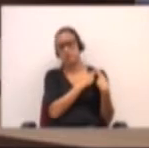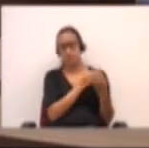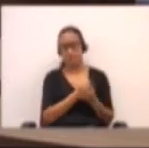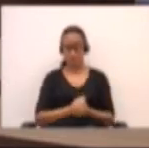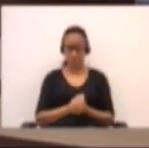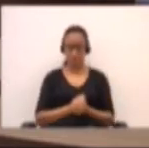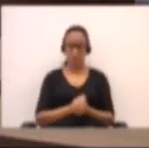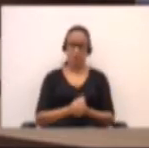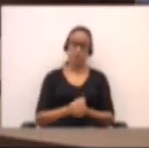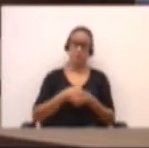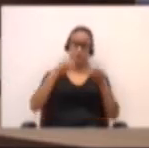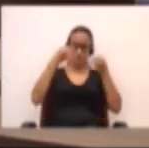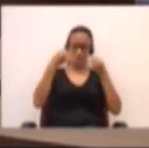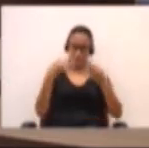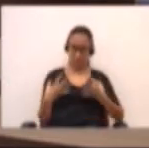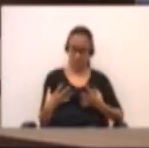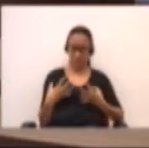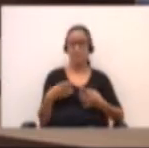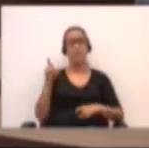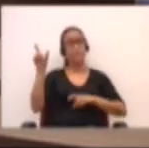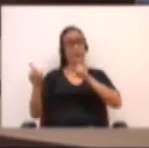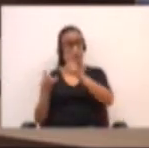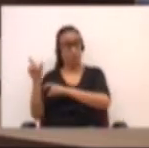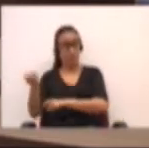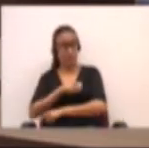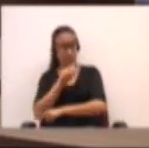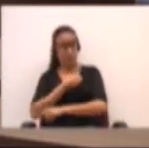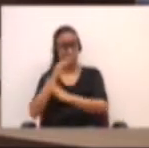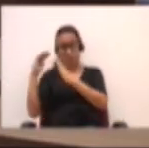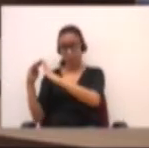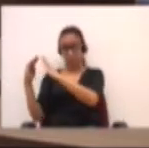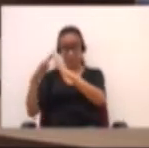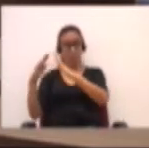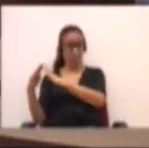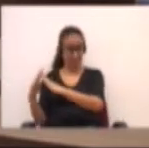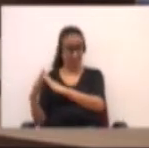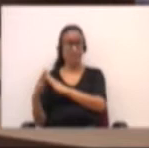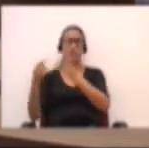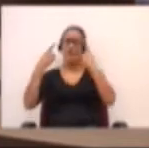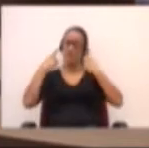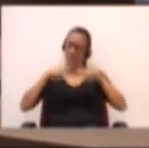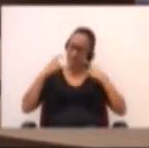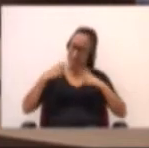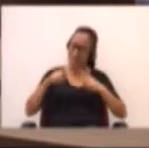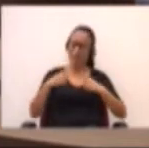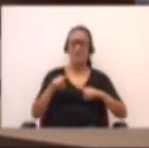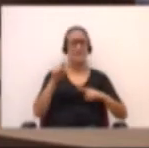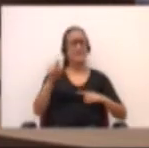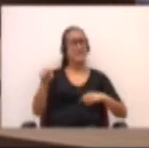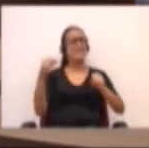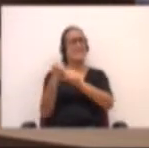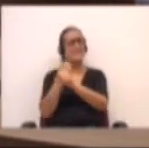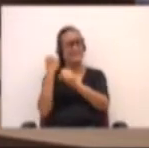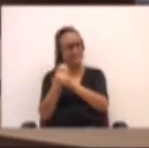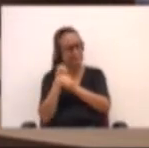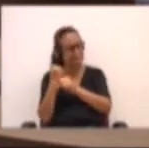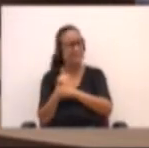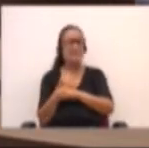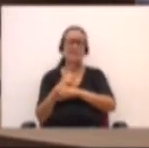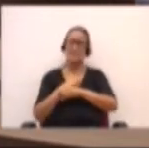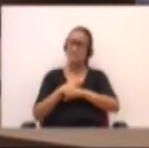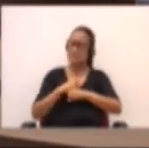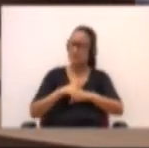Justificativa. Conforme relatos de moradores, as obras do piscinão têm causado afundamento de calçadas e rachaduras nas